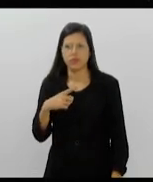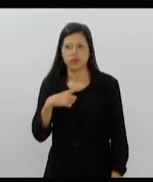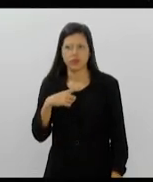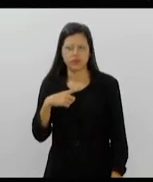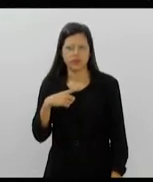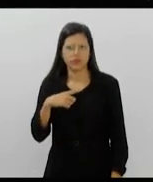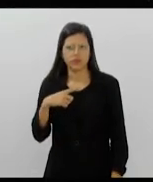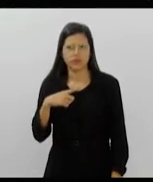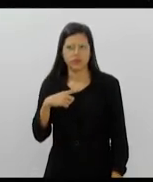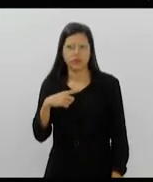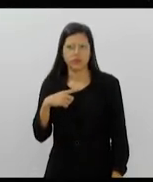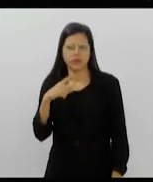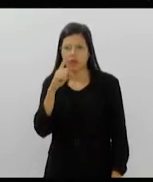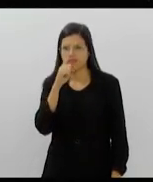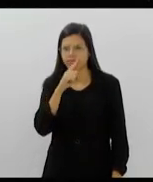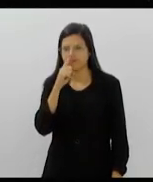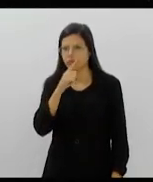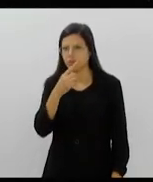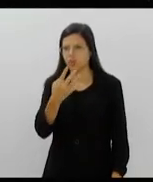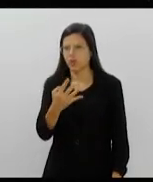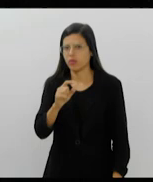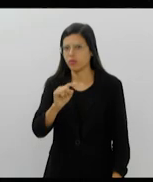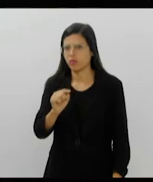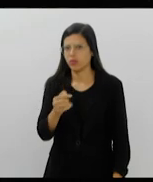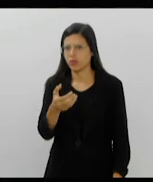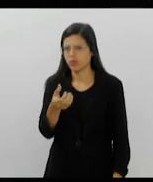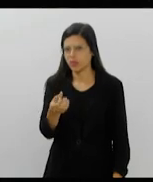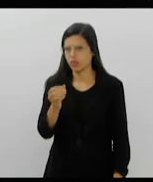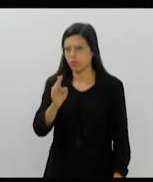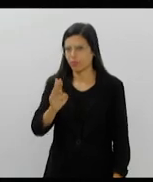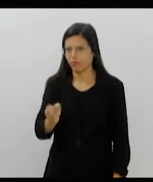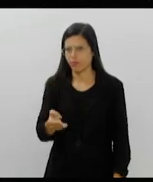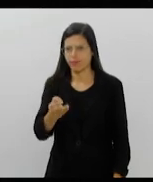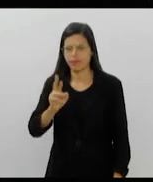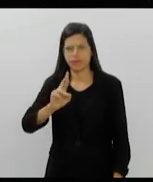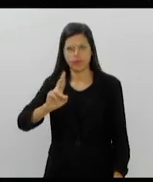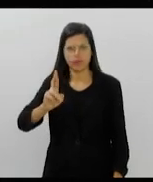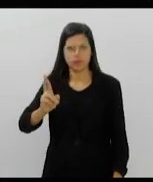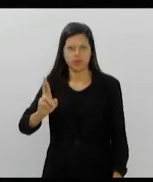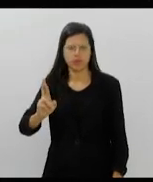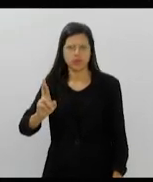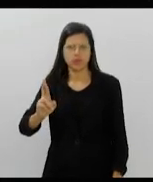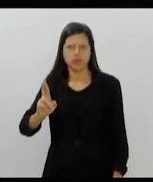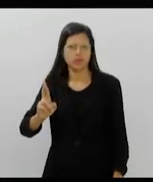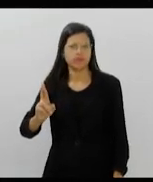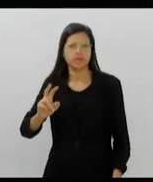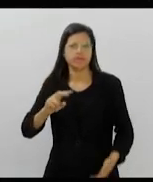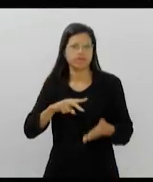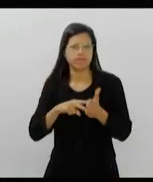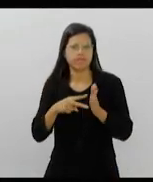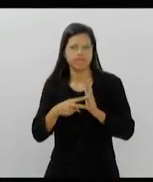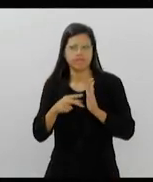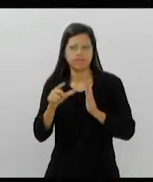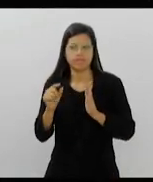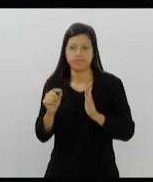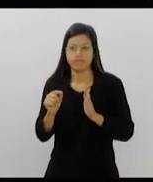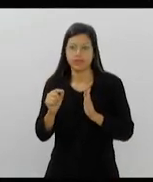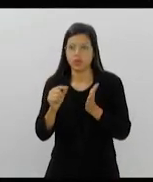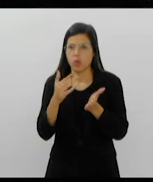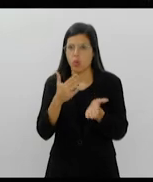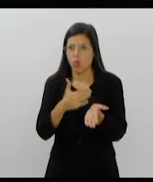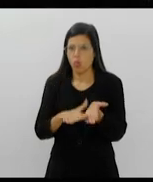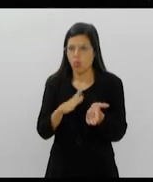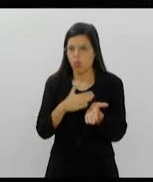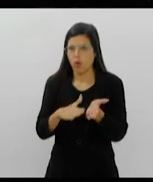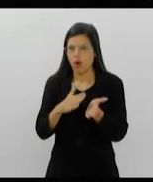de 4,6 bilhões de reais, isto é, as despesas